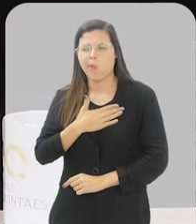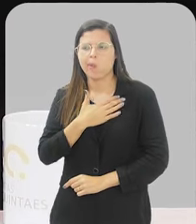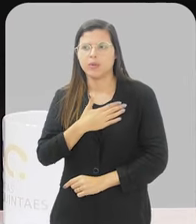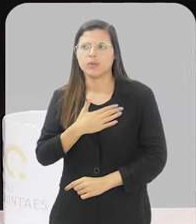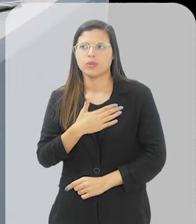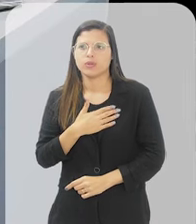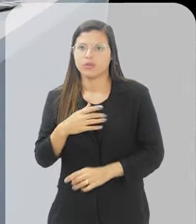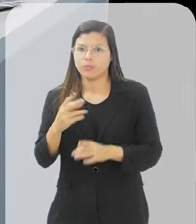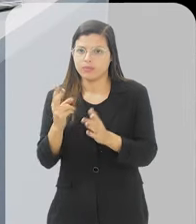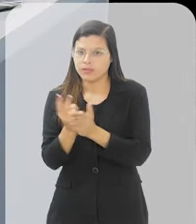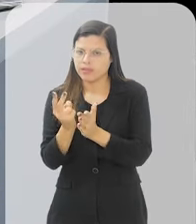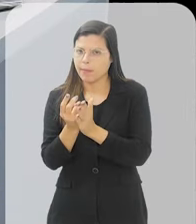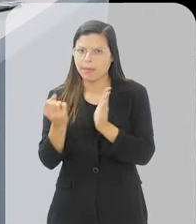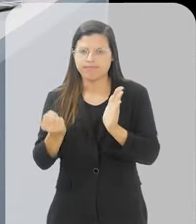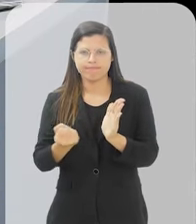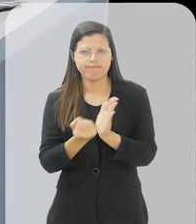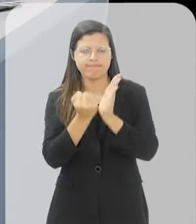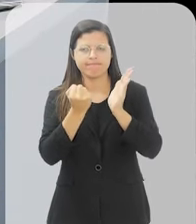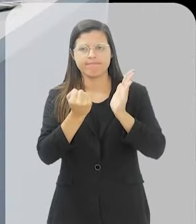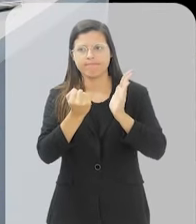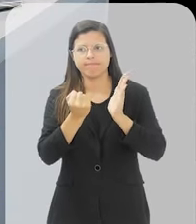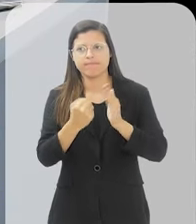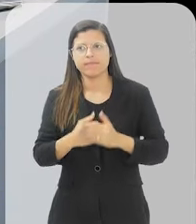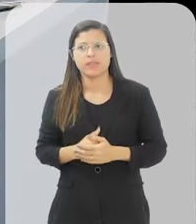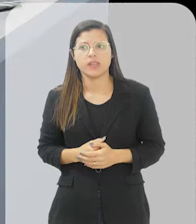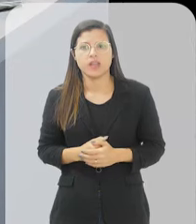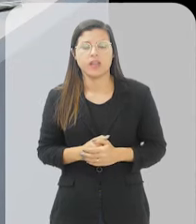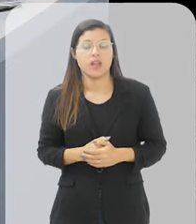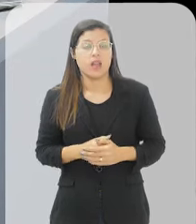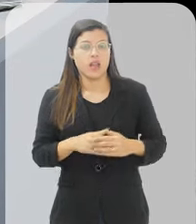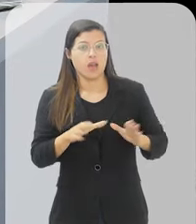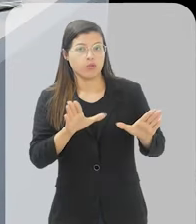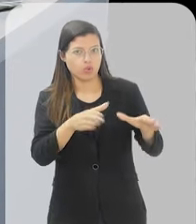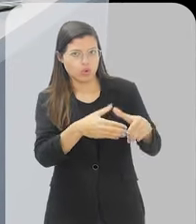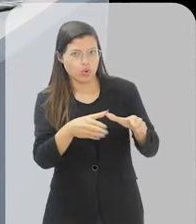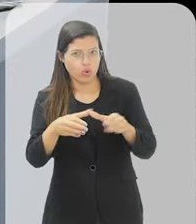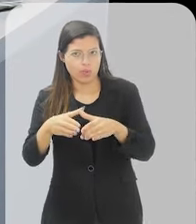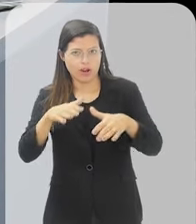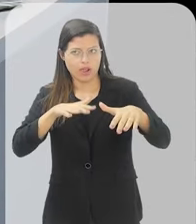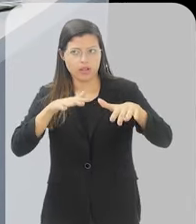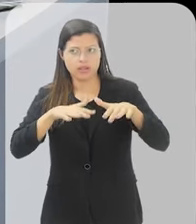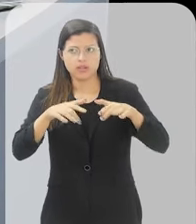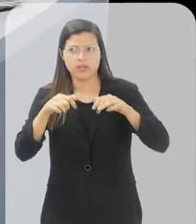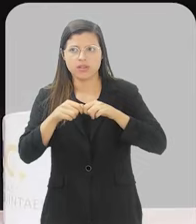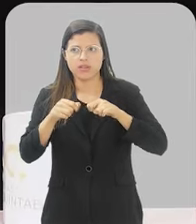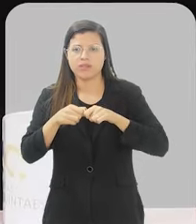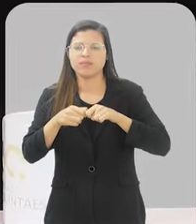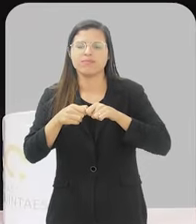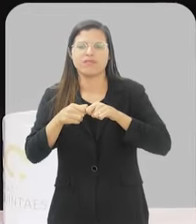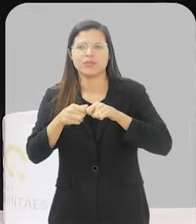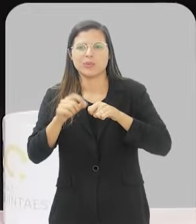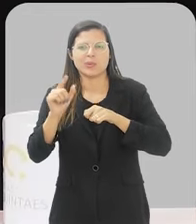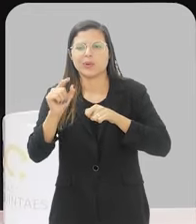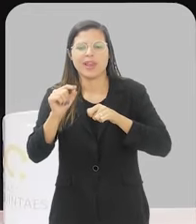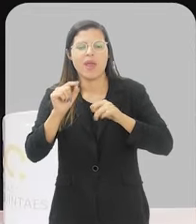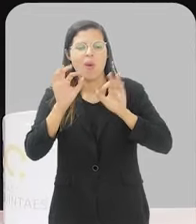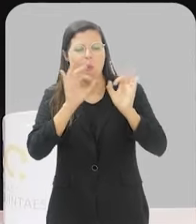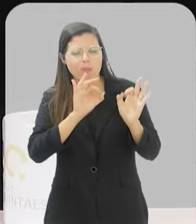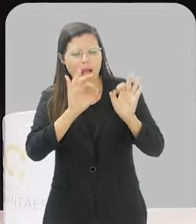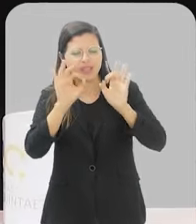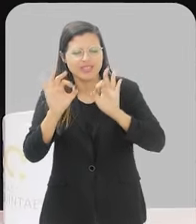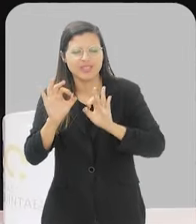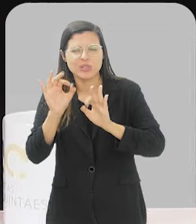dele. Sempre marcante o trabalho do Sim, Maurício. sempre. Quando as escolas que ele vai desfilar, eu faço questão de ficar olhando,